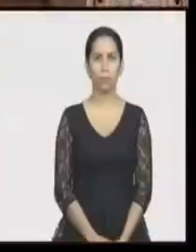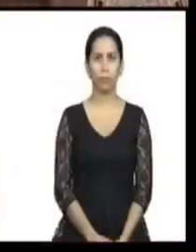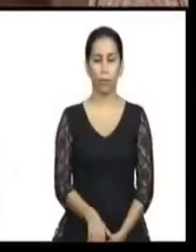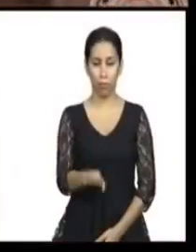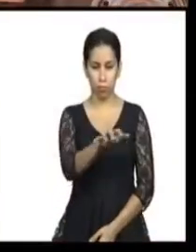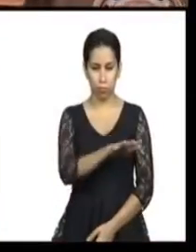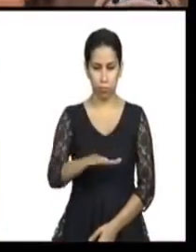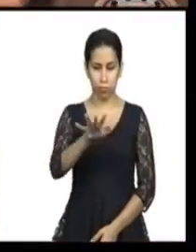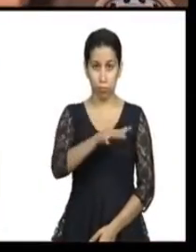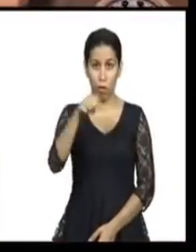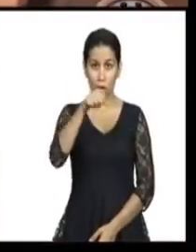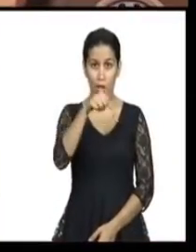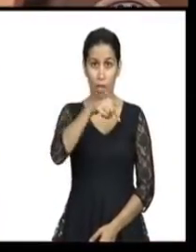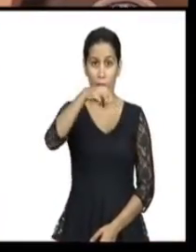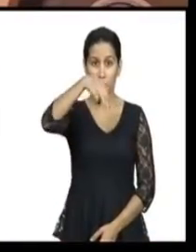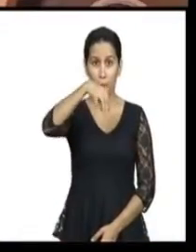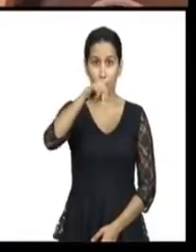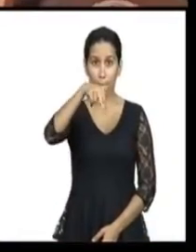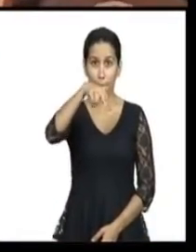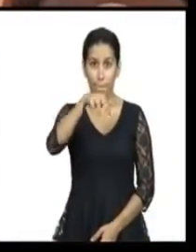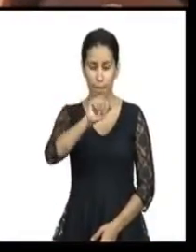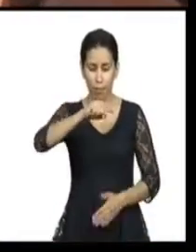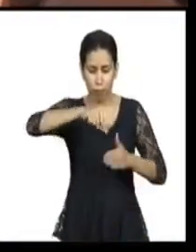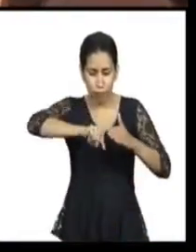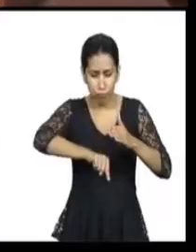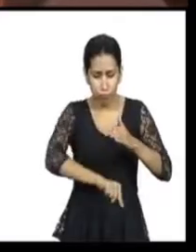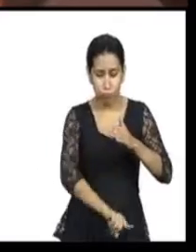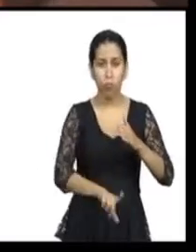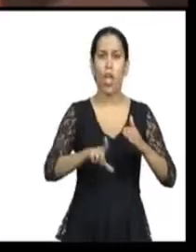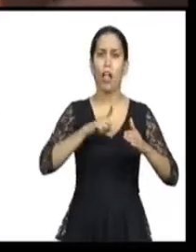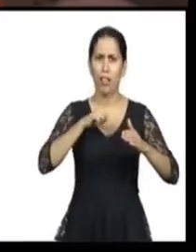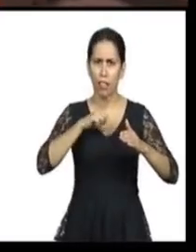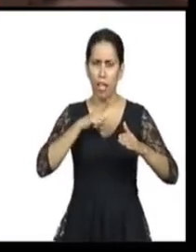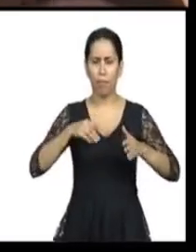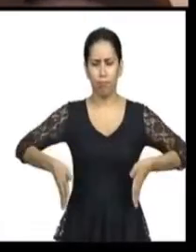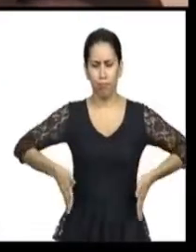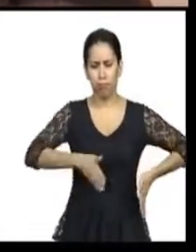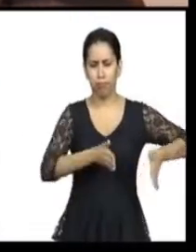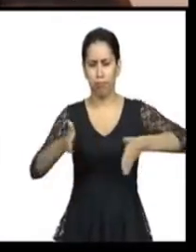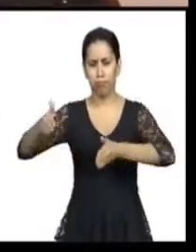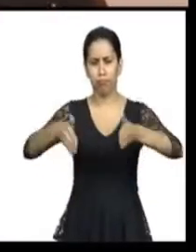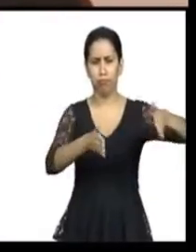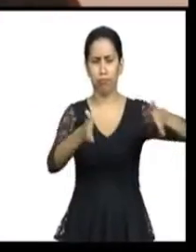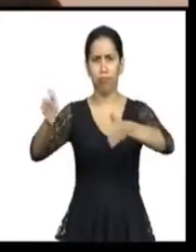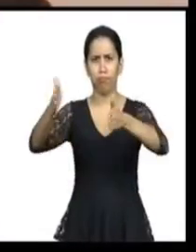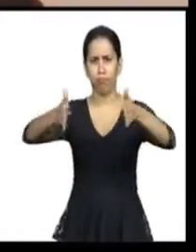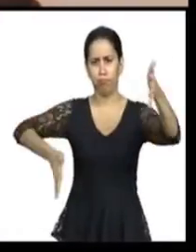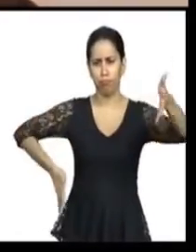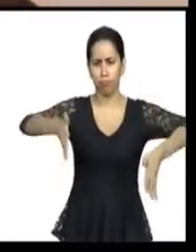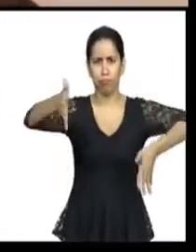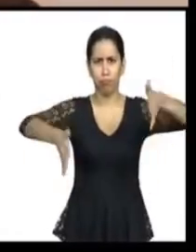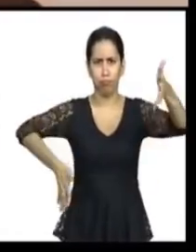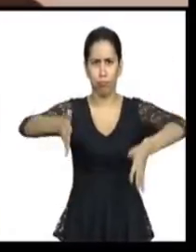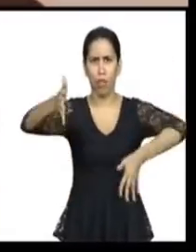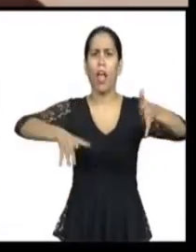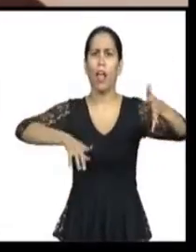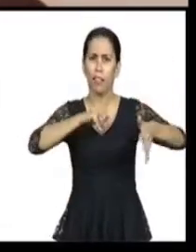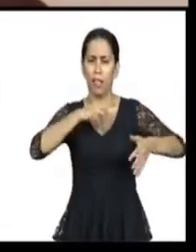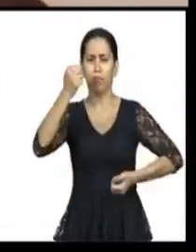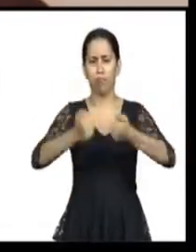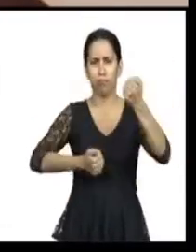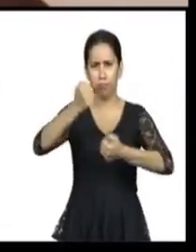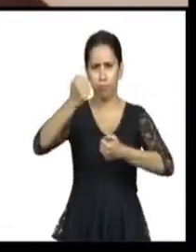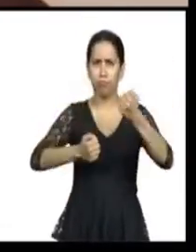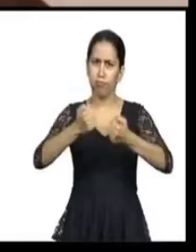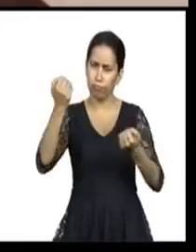Em uma mina de superfície temos estradas, pistas, mão e contramão. Aqui o tráfego é intenso e envolve veículos leves e